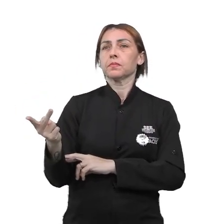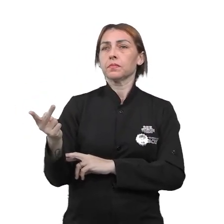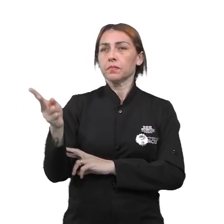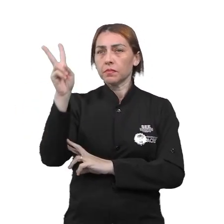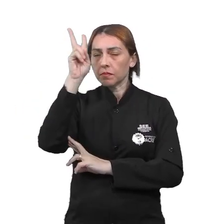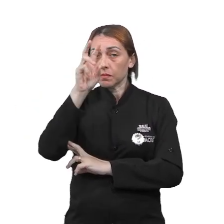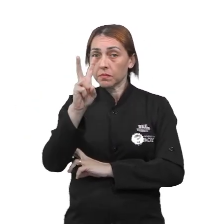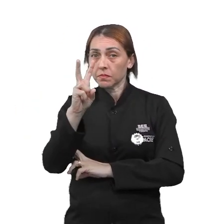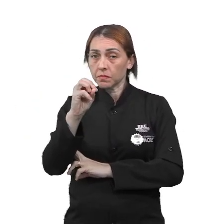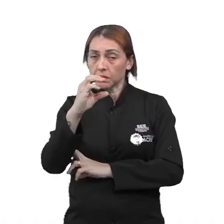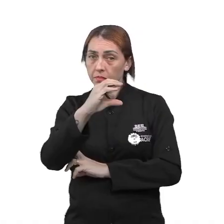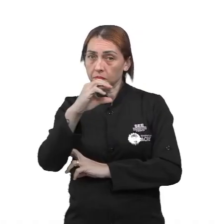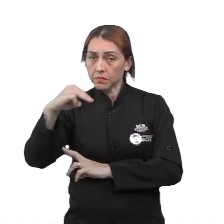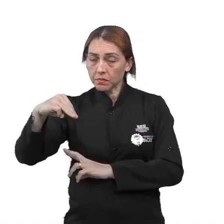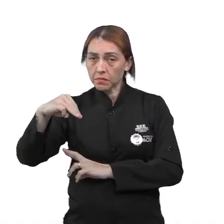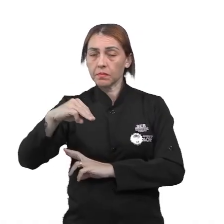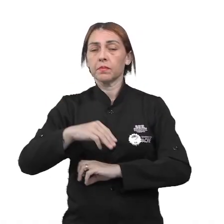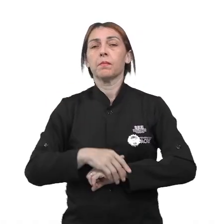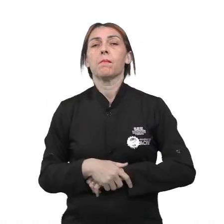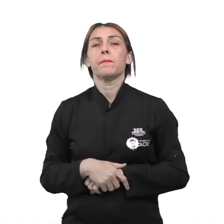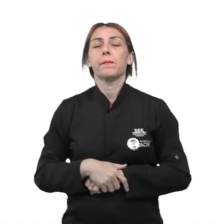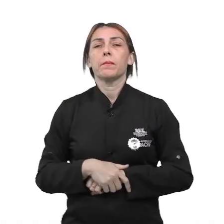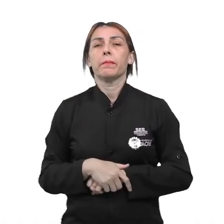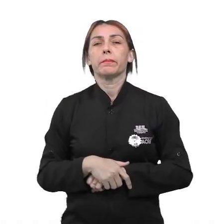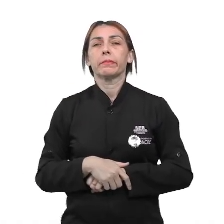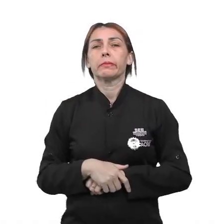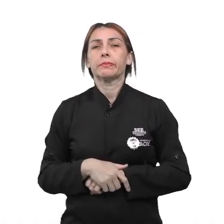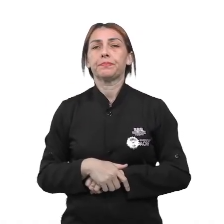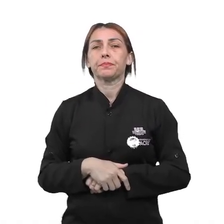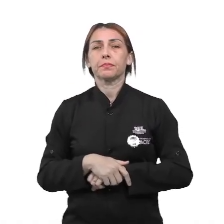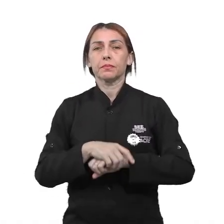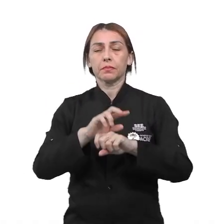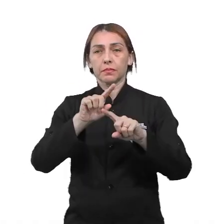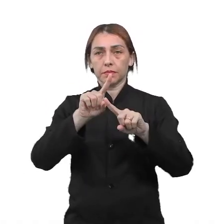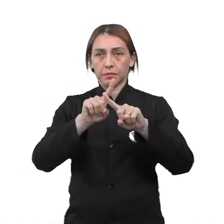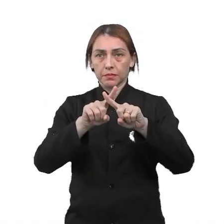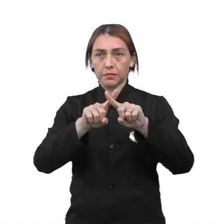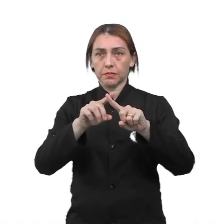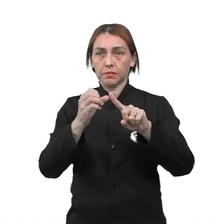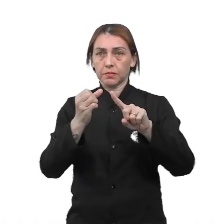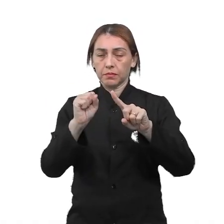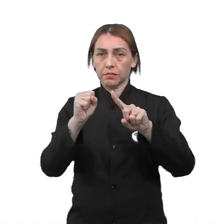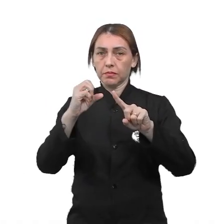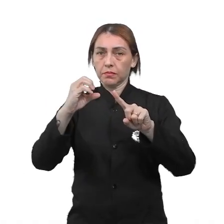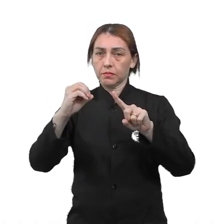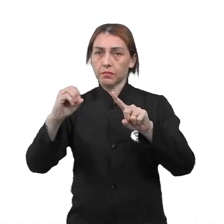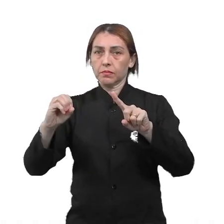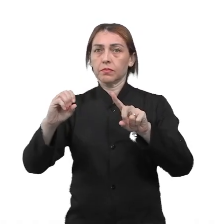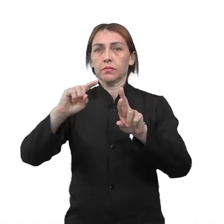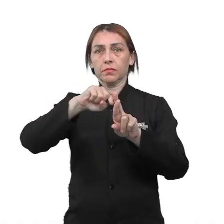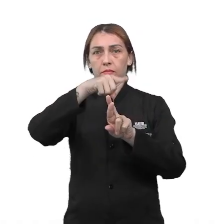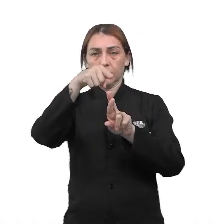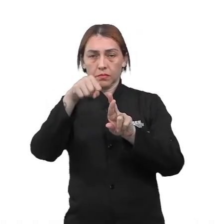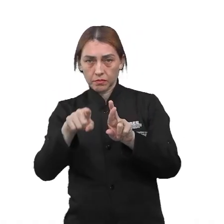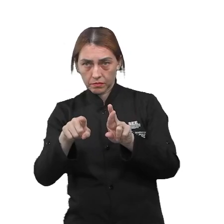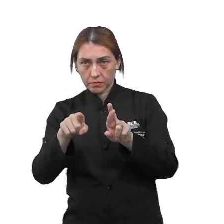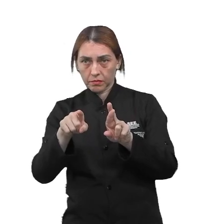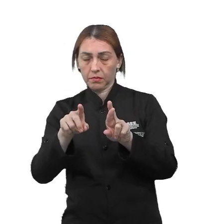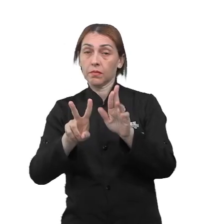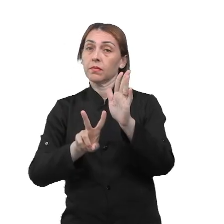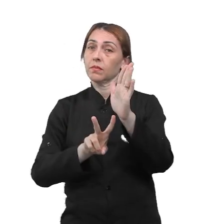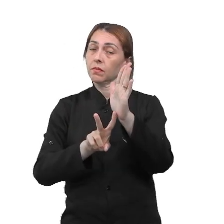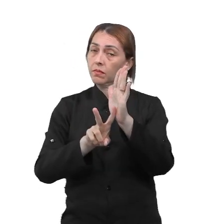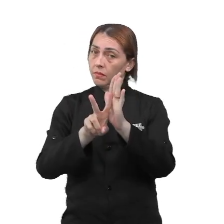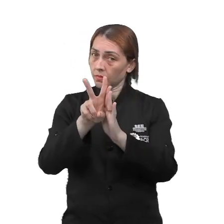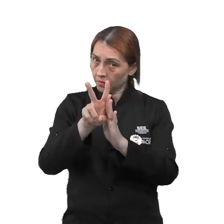ó? Altura 50 centímetros. Multiplicou, eu vou ter 800 π, tá bom? Esse é o